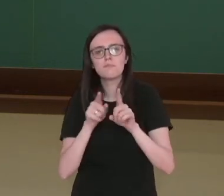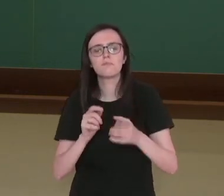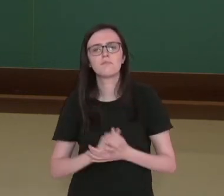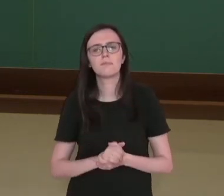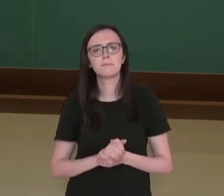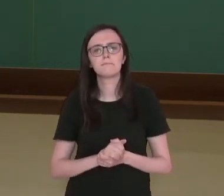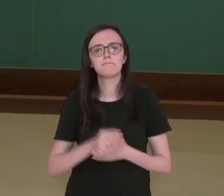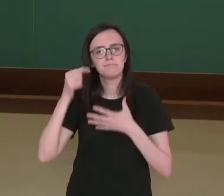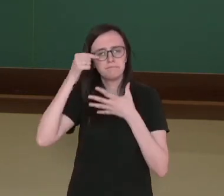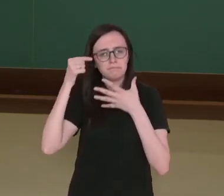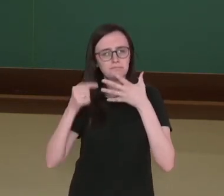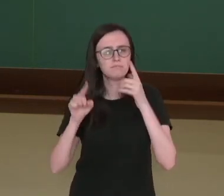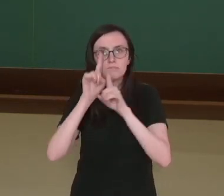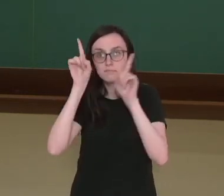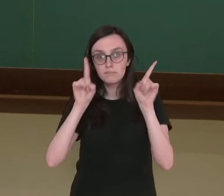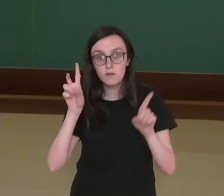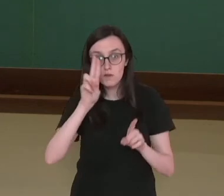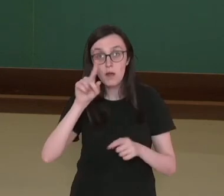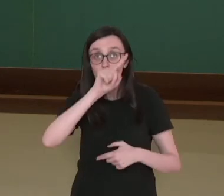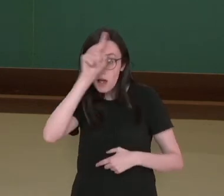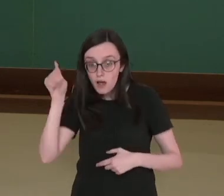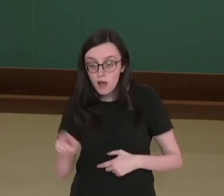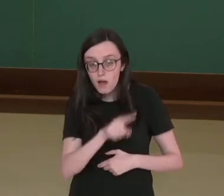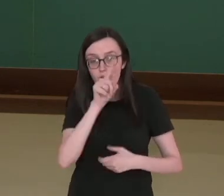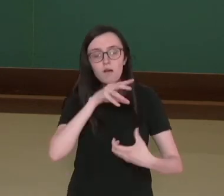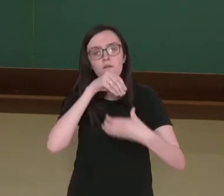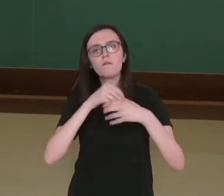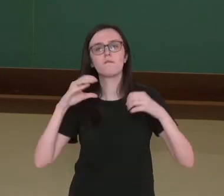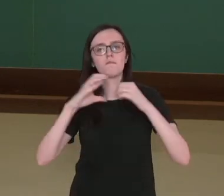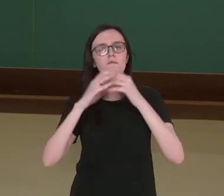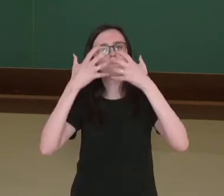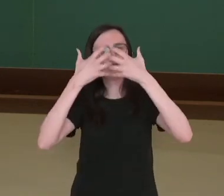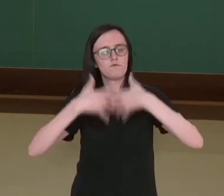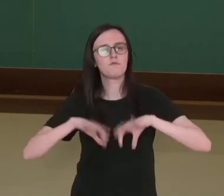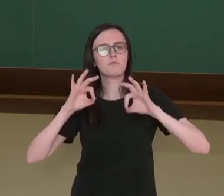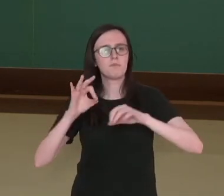microtúbulos, mitocôndrias, centríolos, que fazem essa célula funcionar.